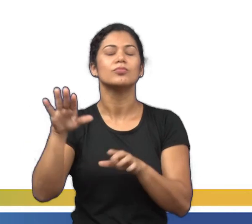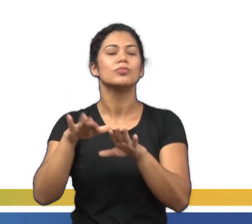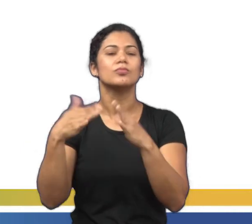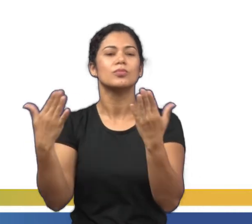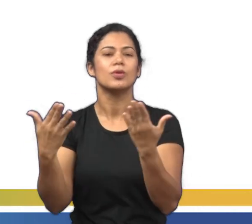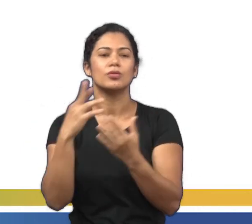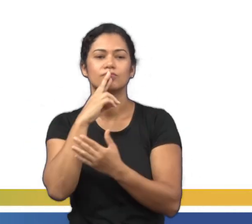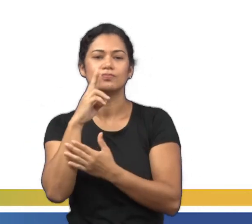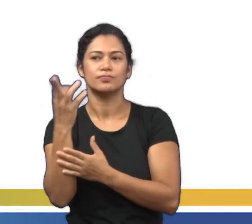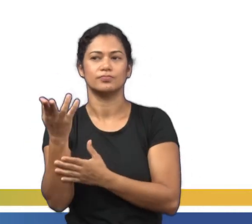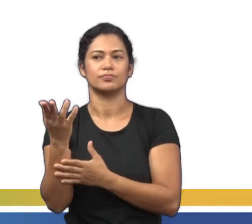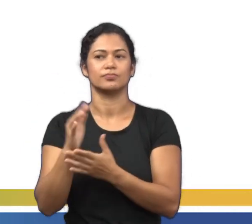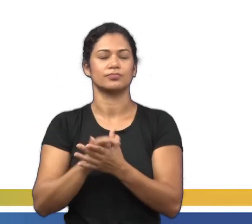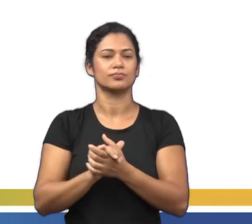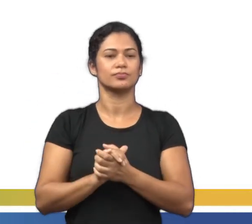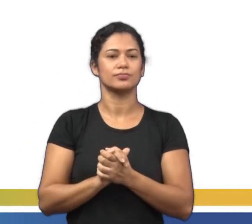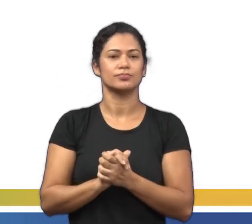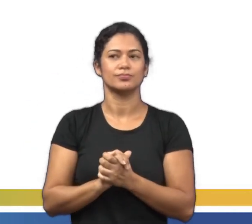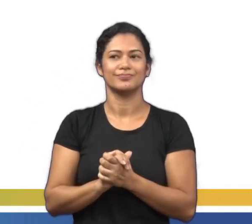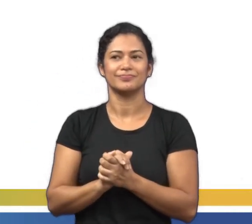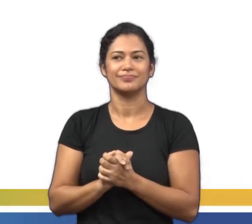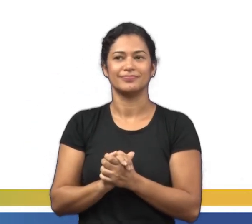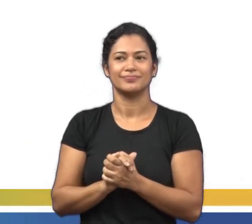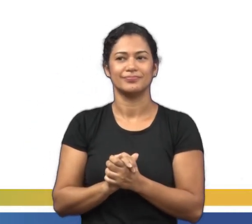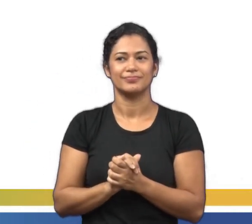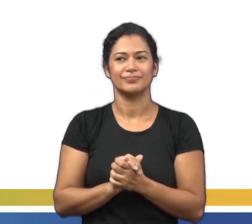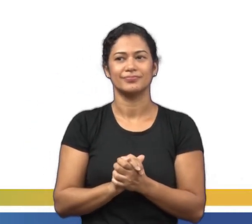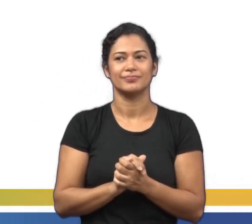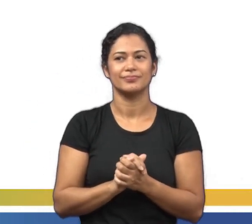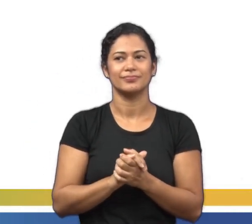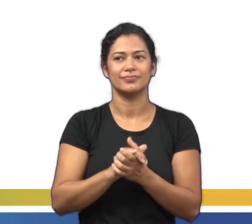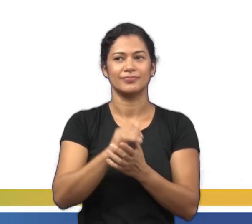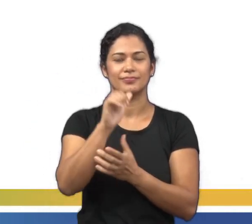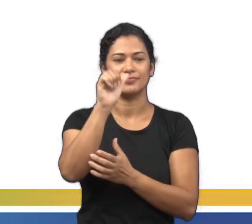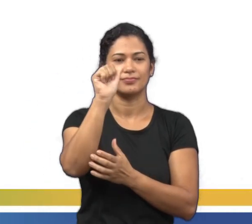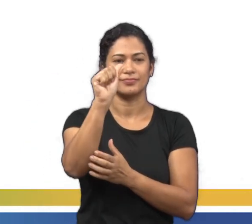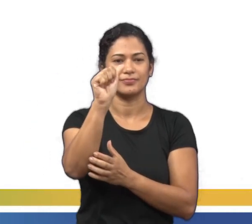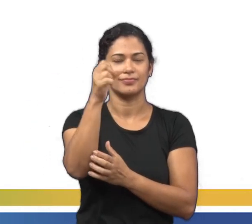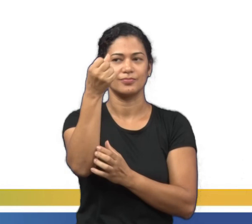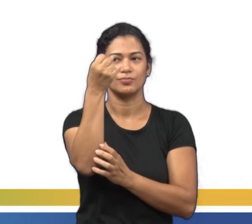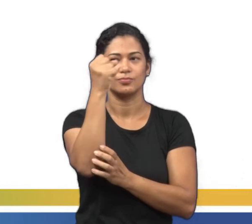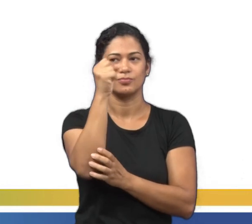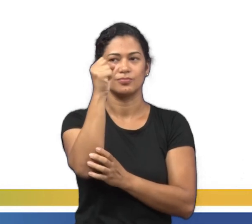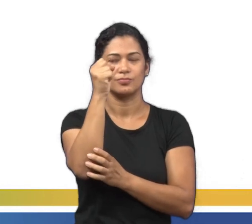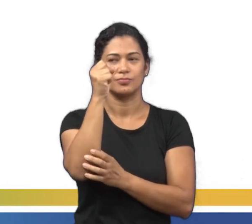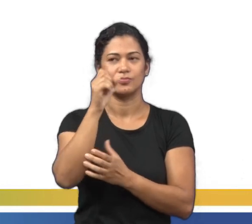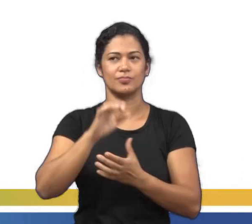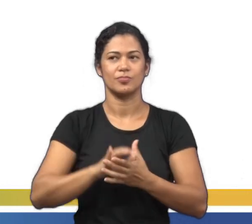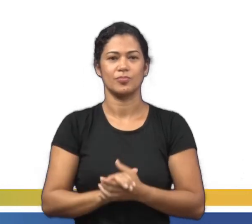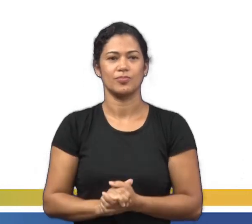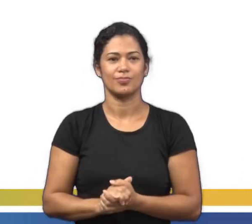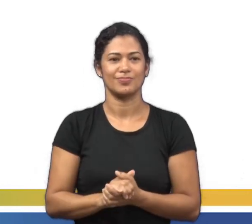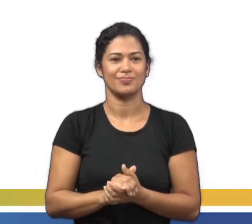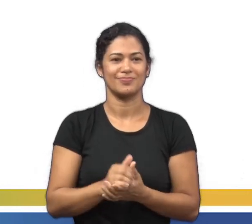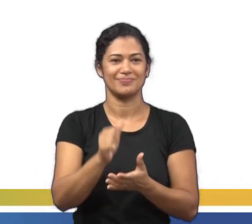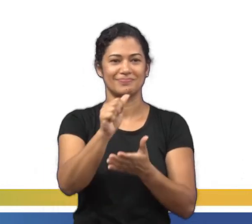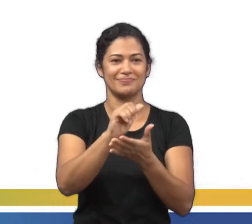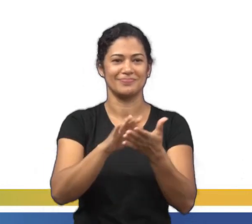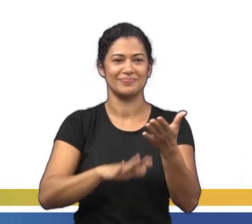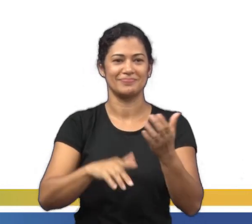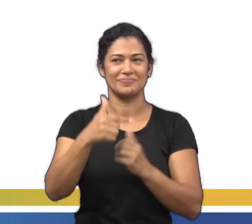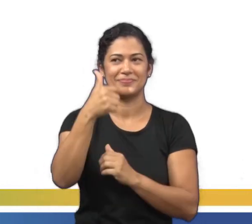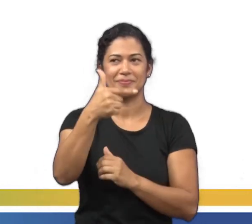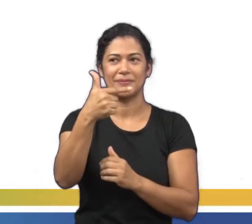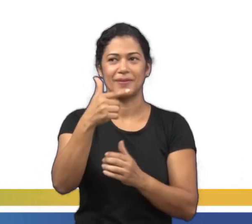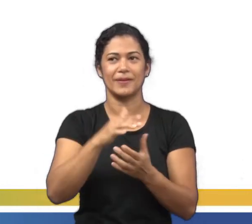igual a 8. Então, a alternativa correta é a letra A. Certo? Vamos para outro exemplo aqui. Na